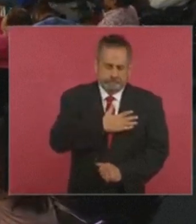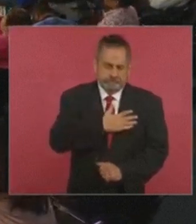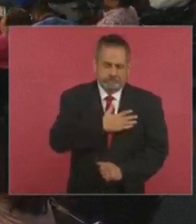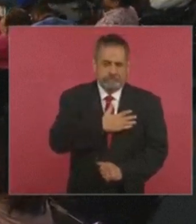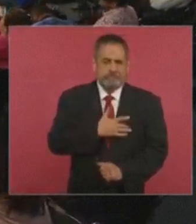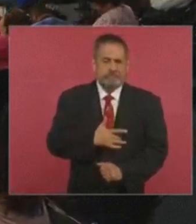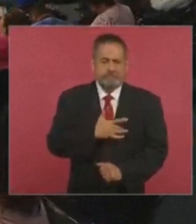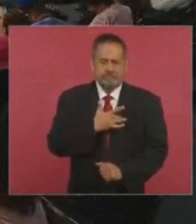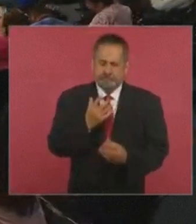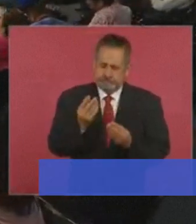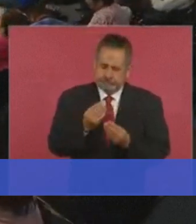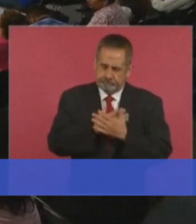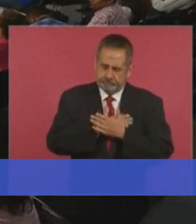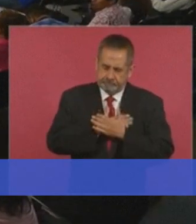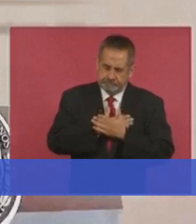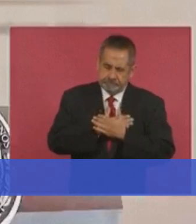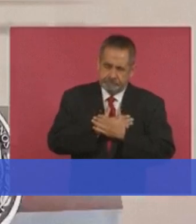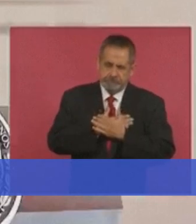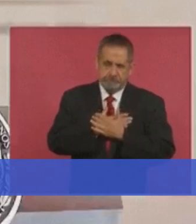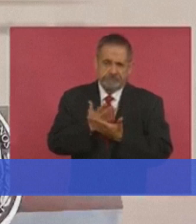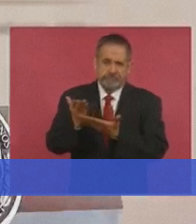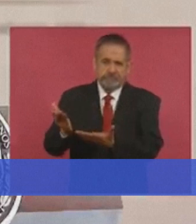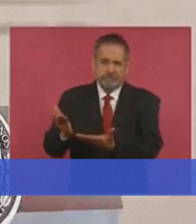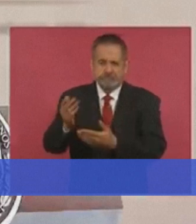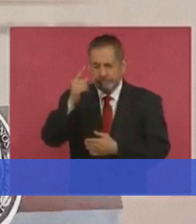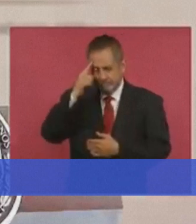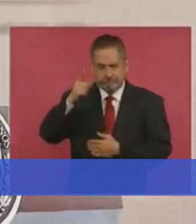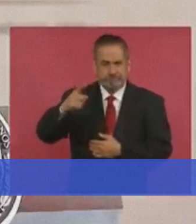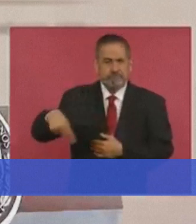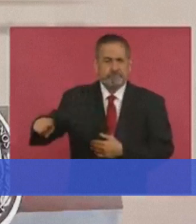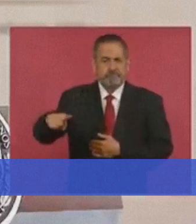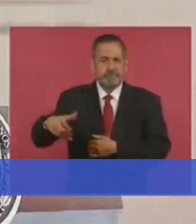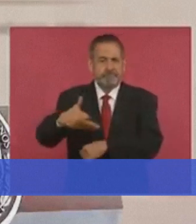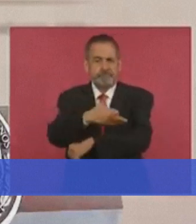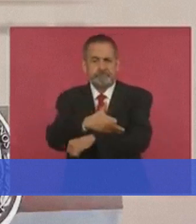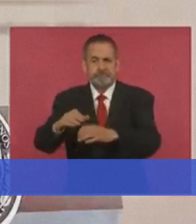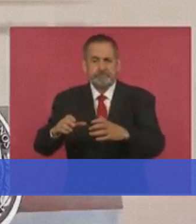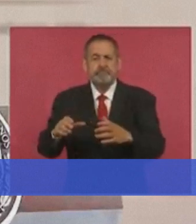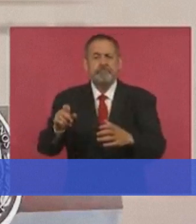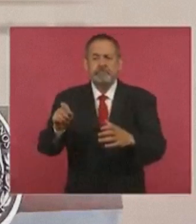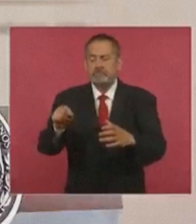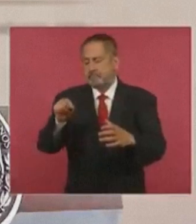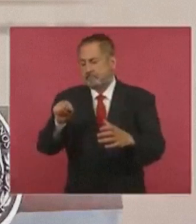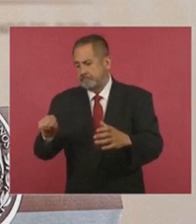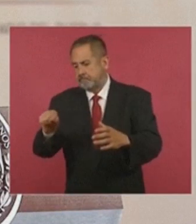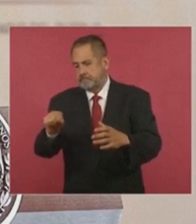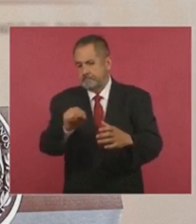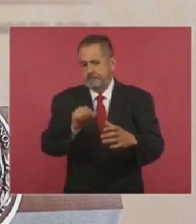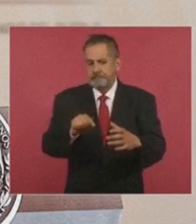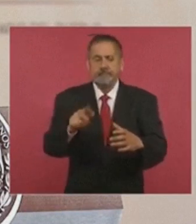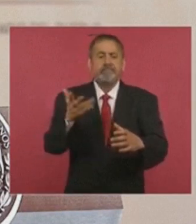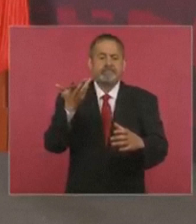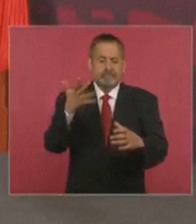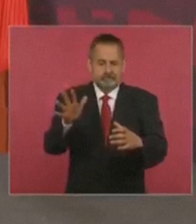familiares enviar nossas condolências as famílias de 10 pessoas que morreram porque o telhado de uma igreja desabou o ensino da madeira